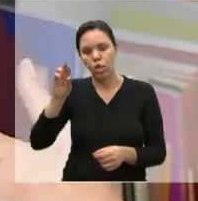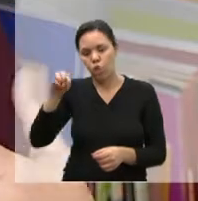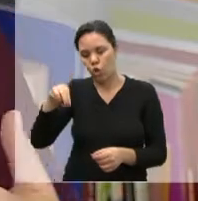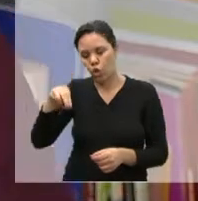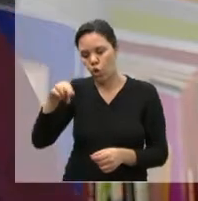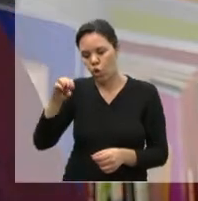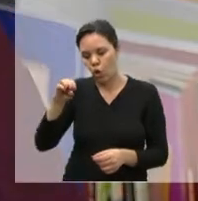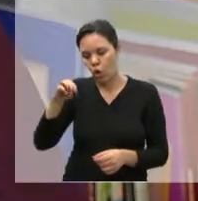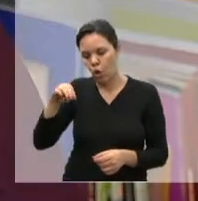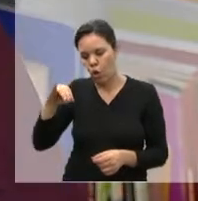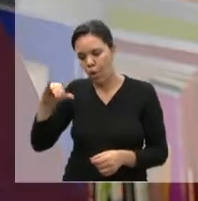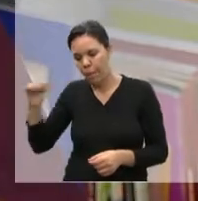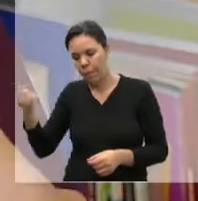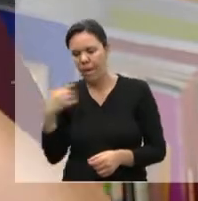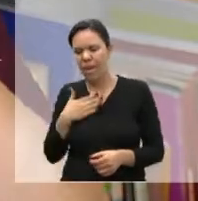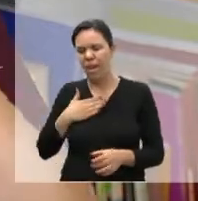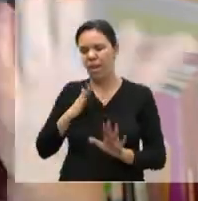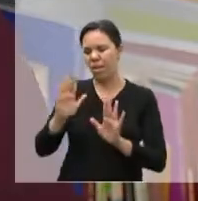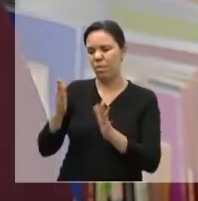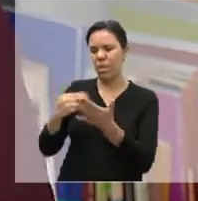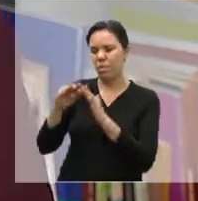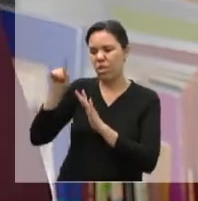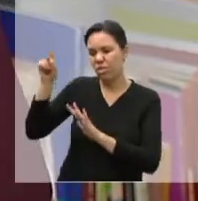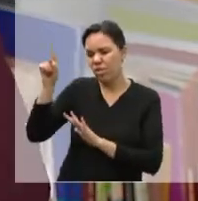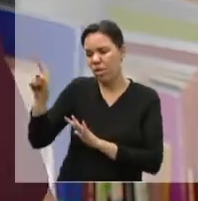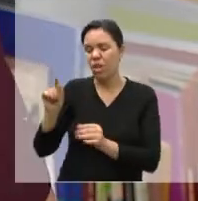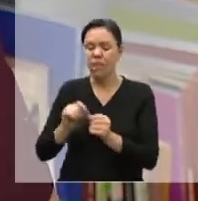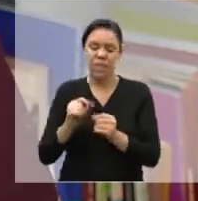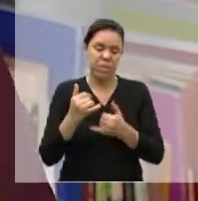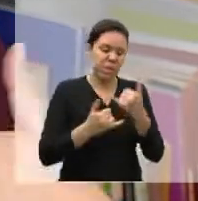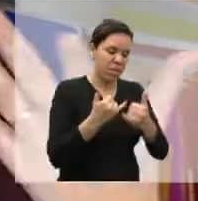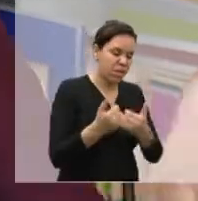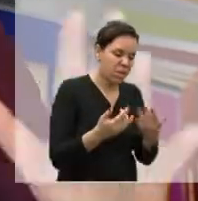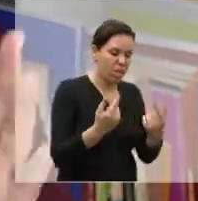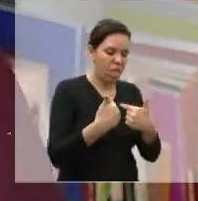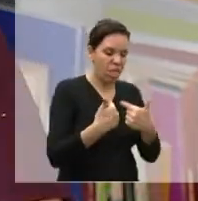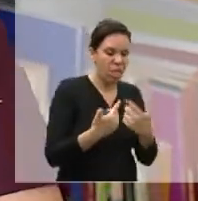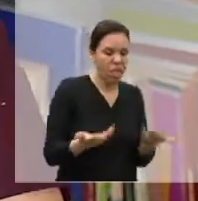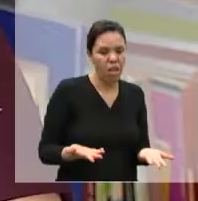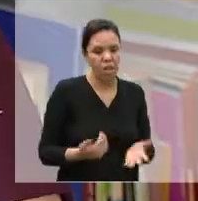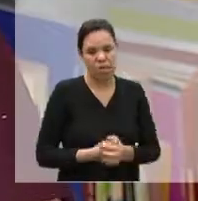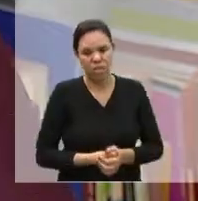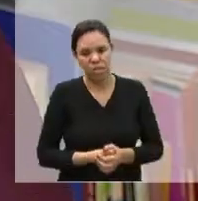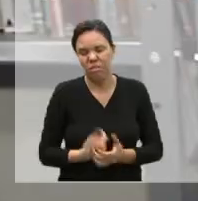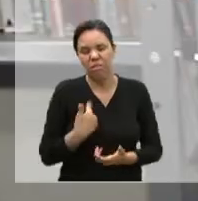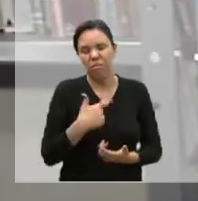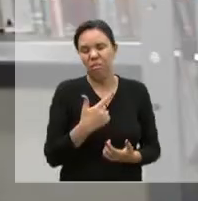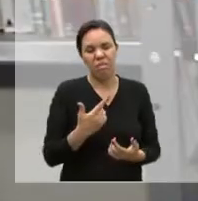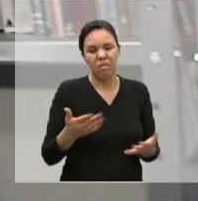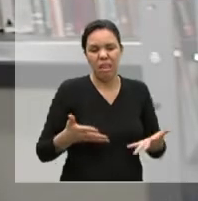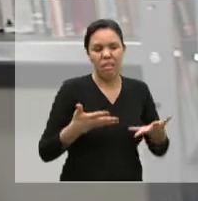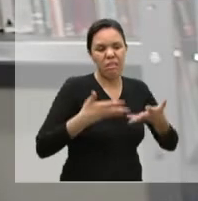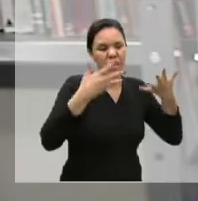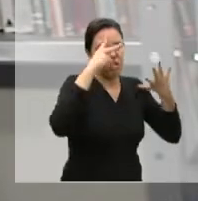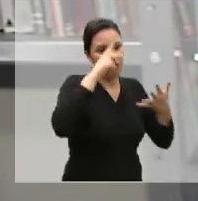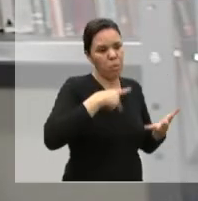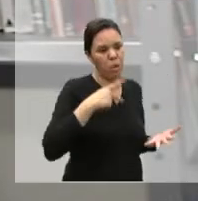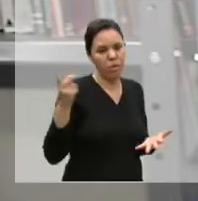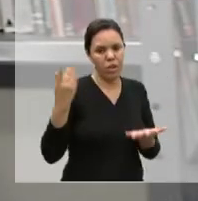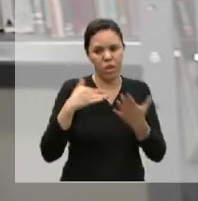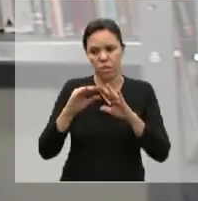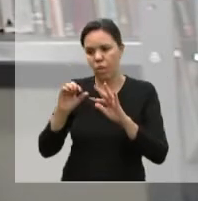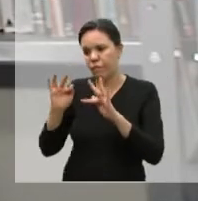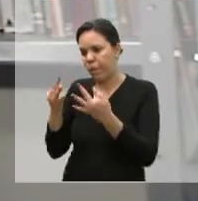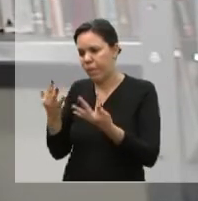a família. E até outras que já têm certeza do que querem fazer e assim, a gente ficou muito surpresa. E depois de uma